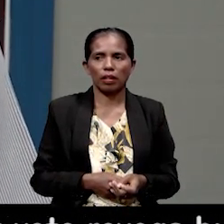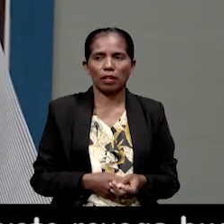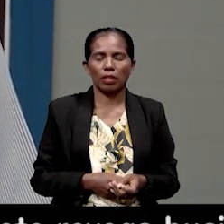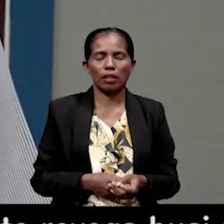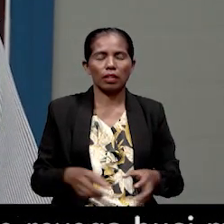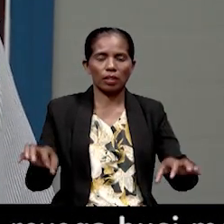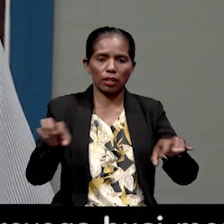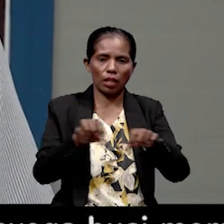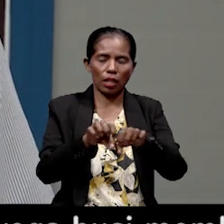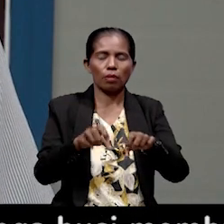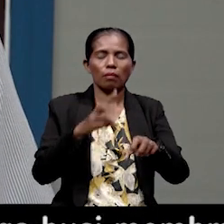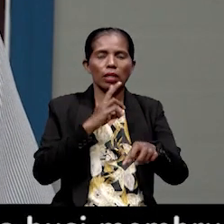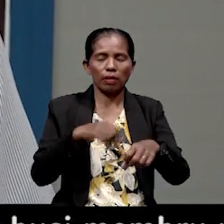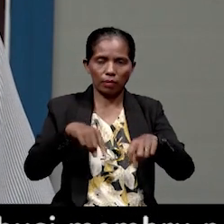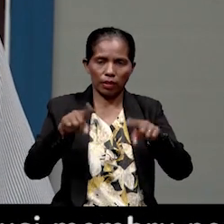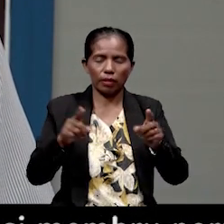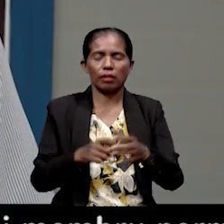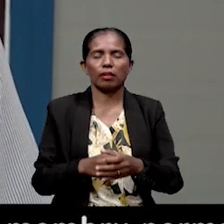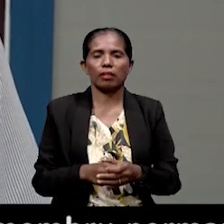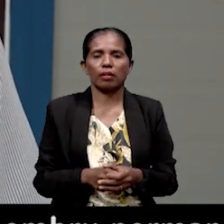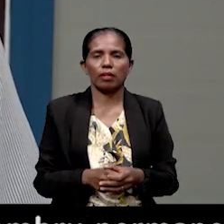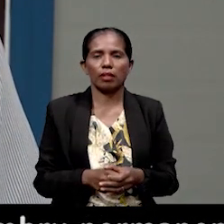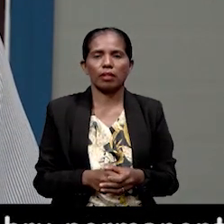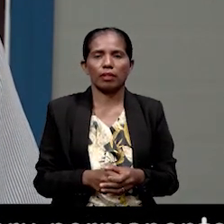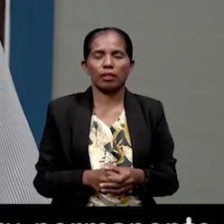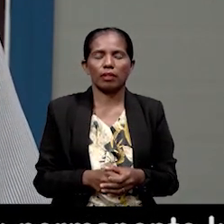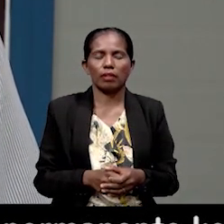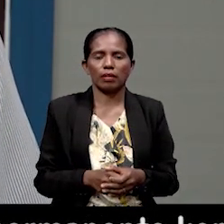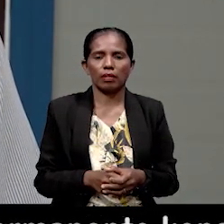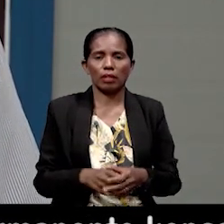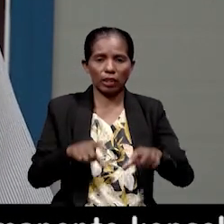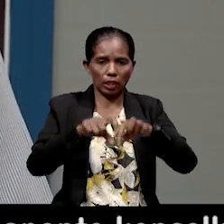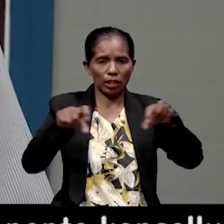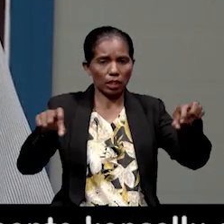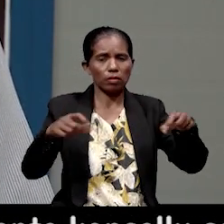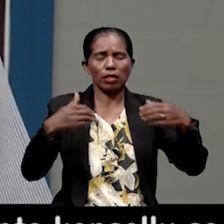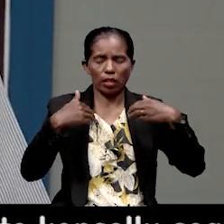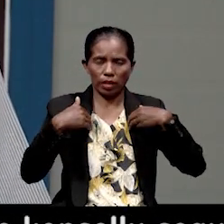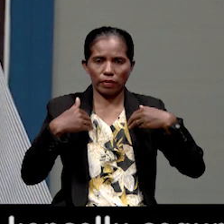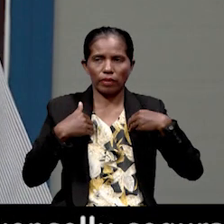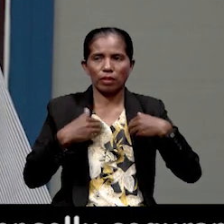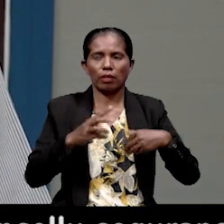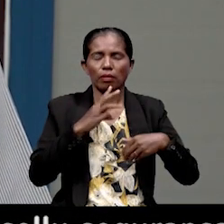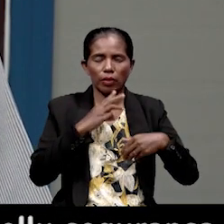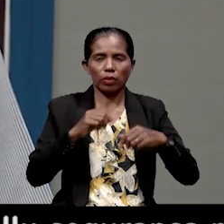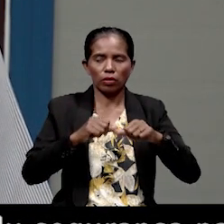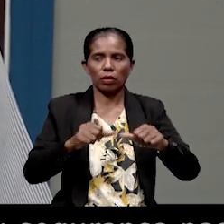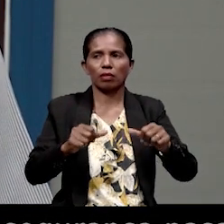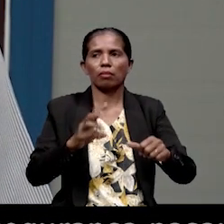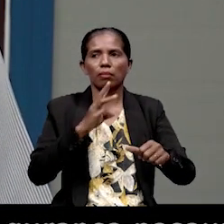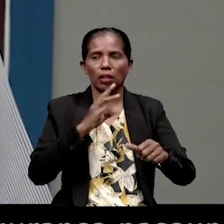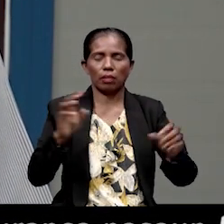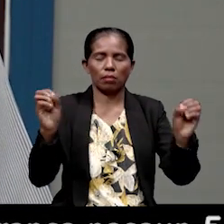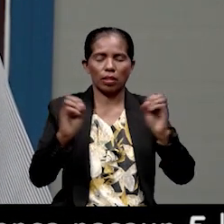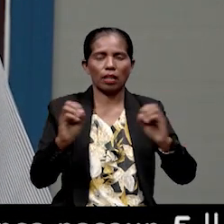liga bade. Entau kanu ne be ia ne existente ne kanu ia hela, kanu lá ohe lá. Bemos lá ohe lá, so ke bene